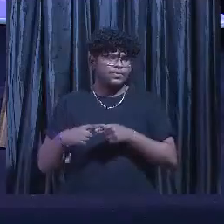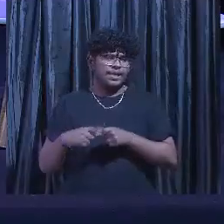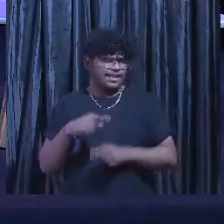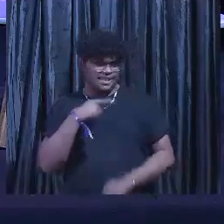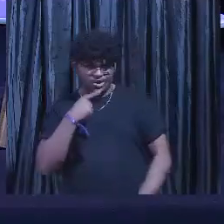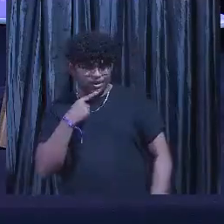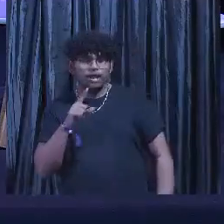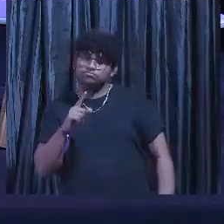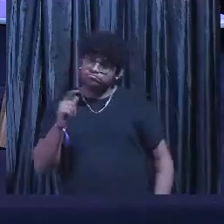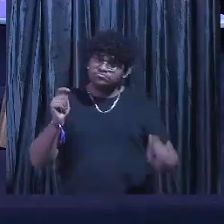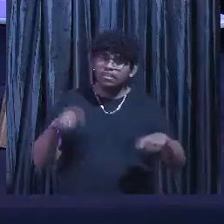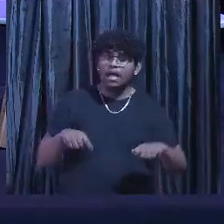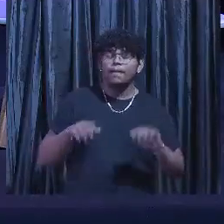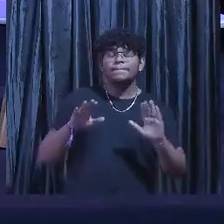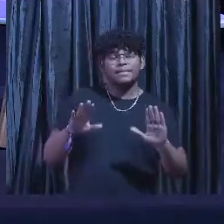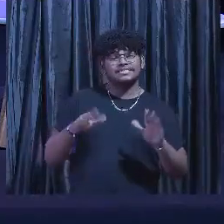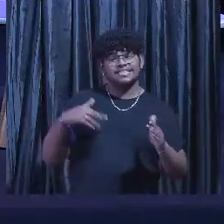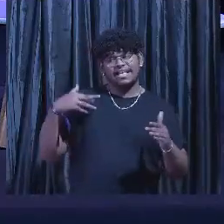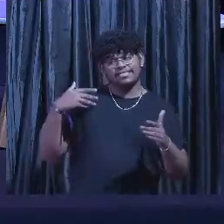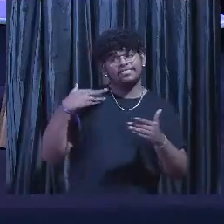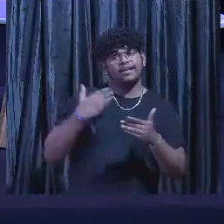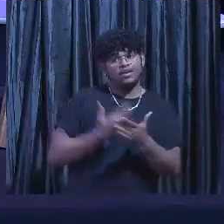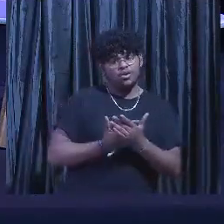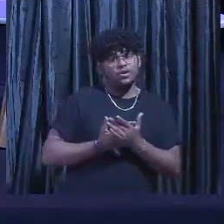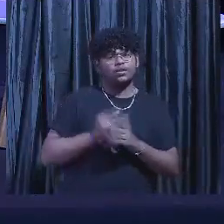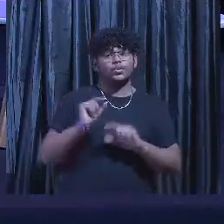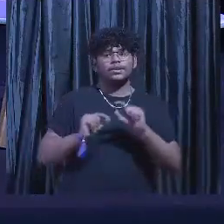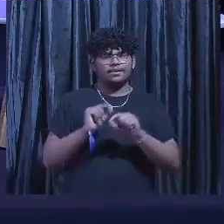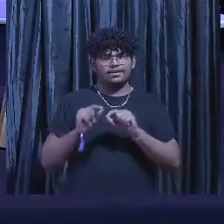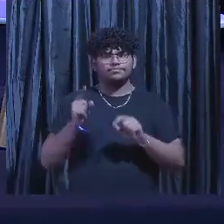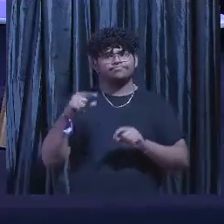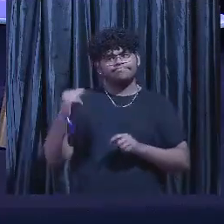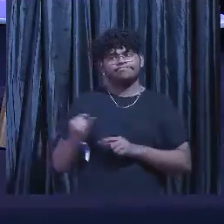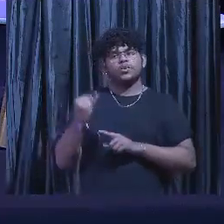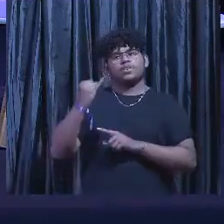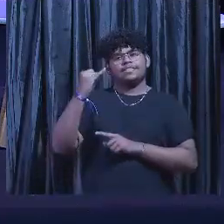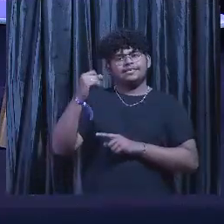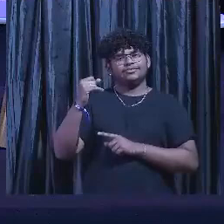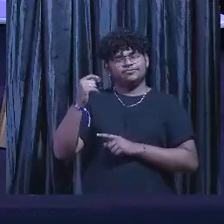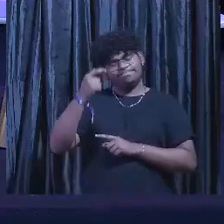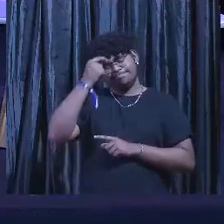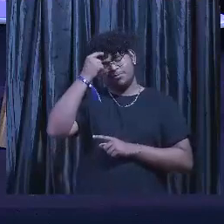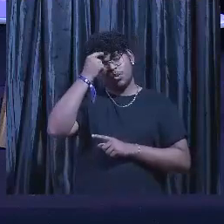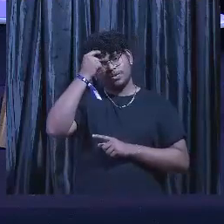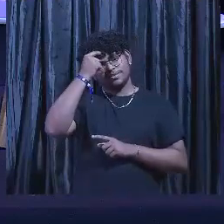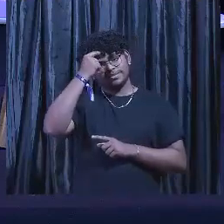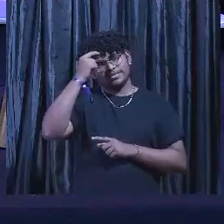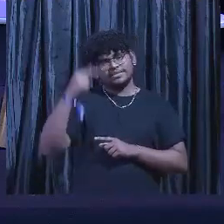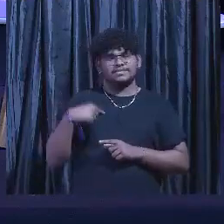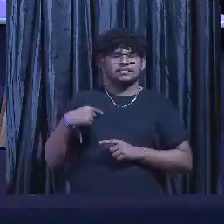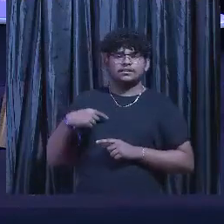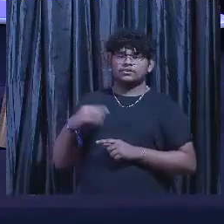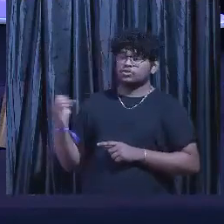até agora, né, a gente sempre considera que quando a gente insere uma tecnologia ferramental nova no contexto das